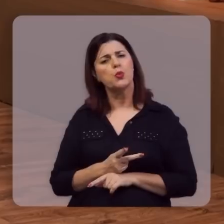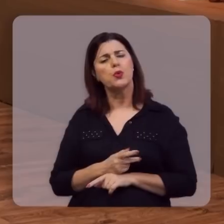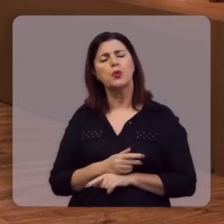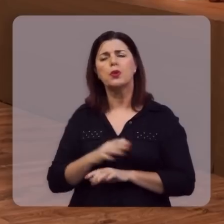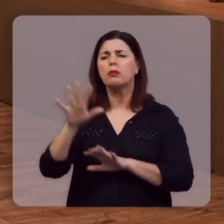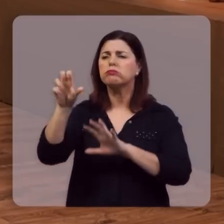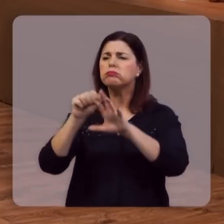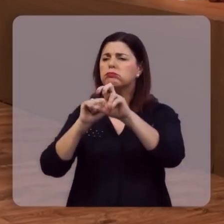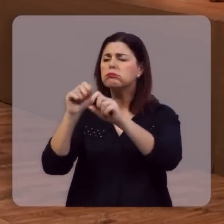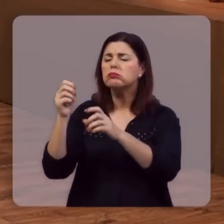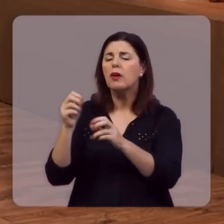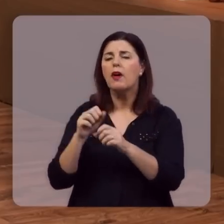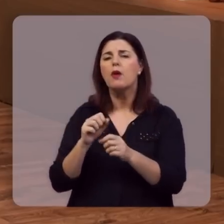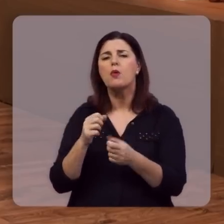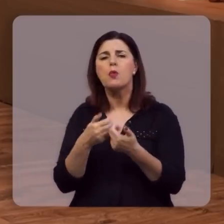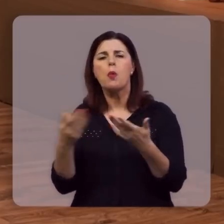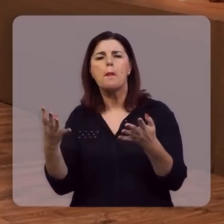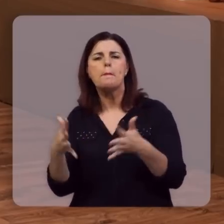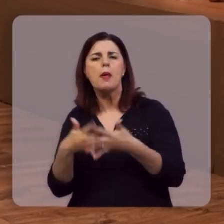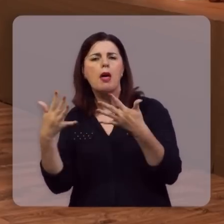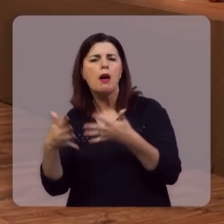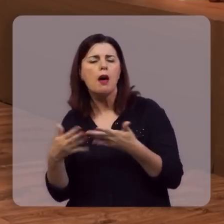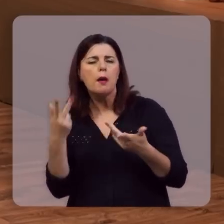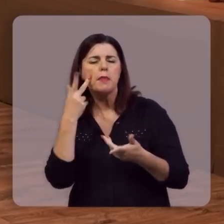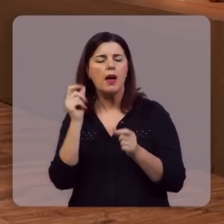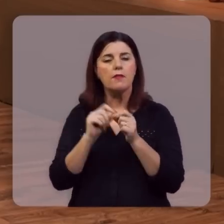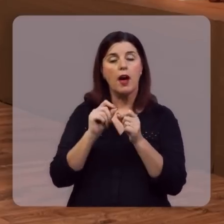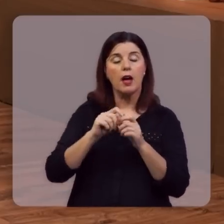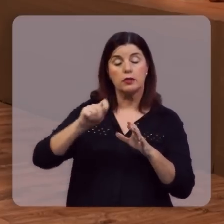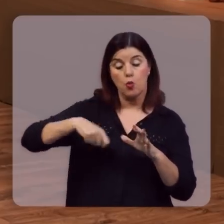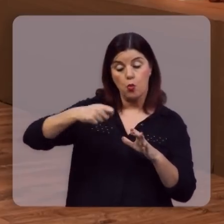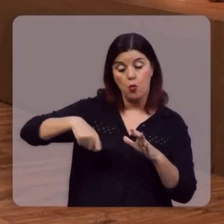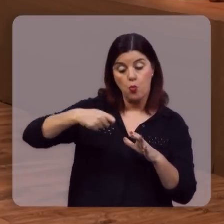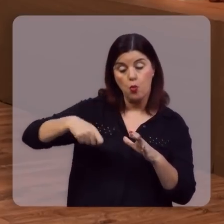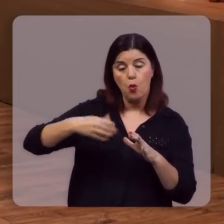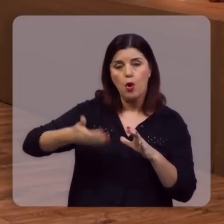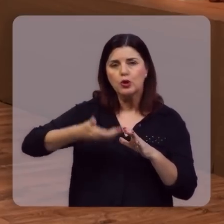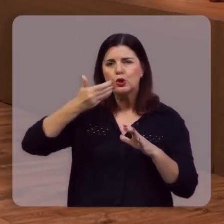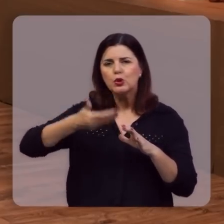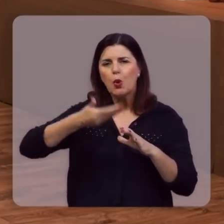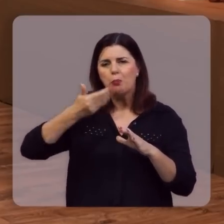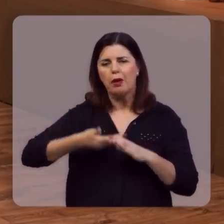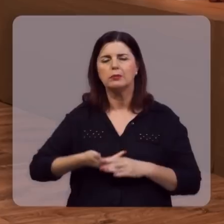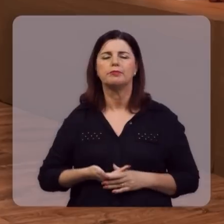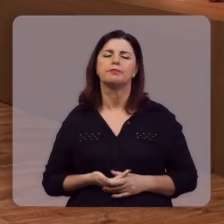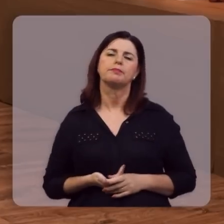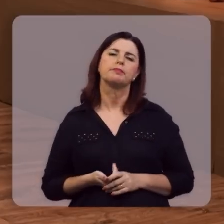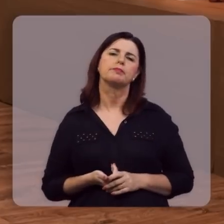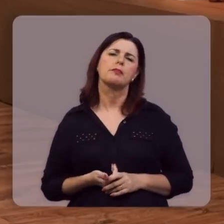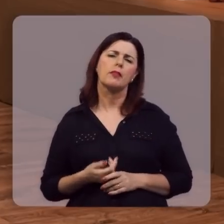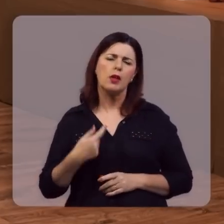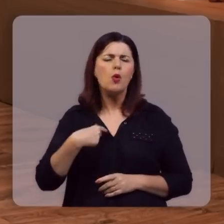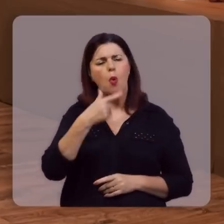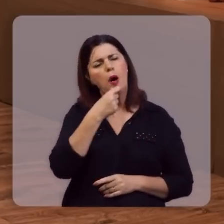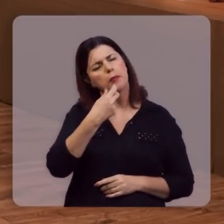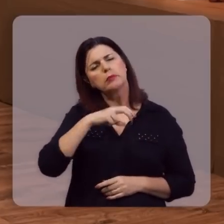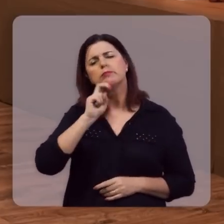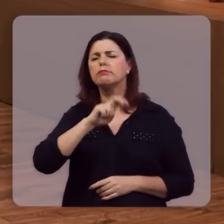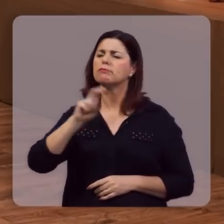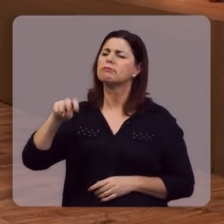e colher vegetais para fazer um cozinhado, fazer um ensopado. E ele